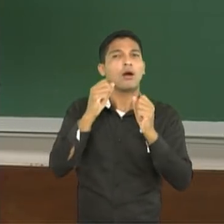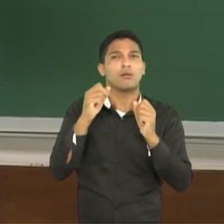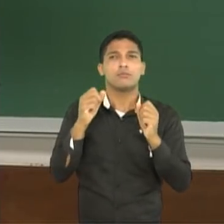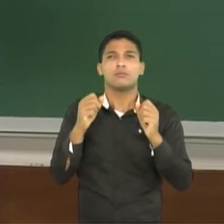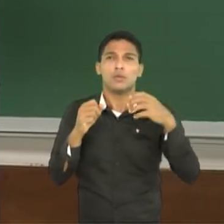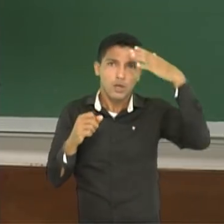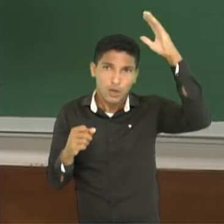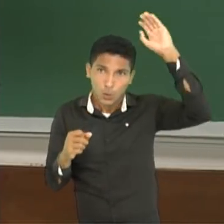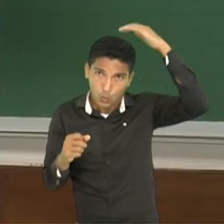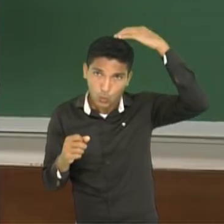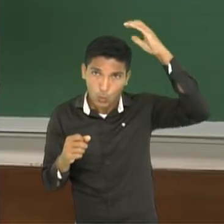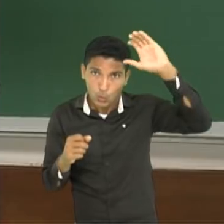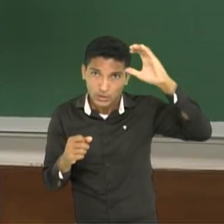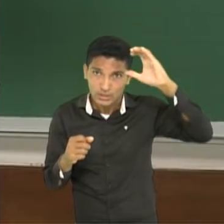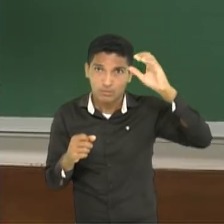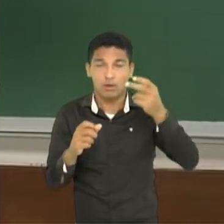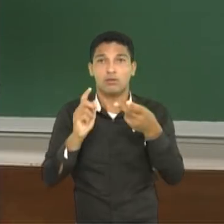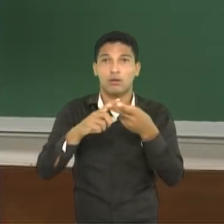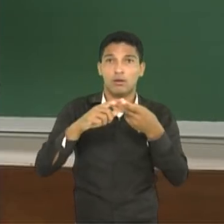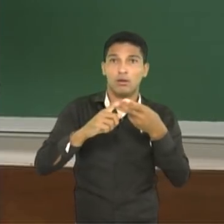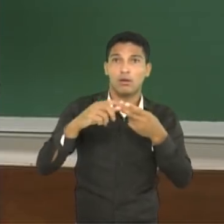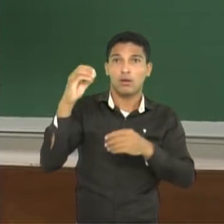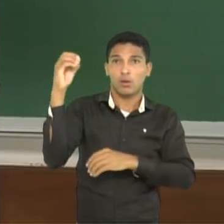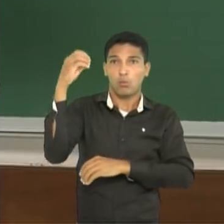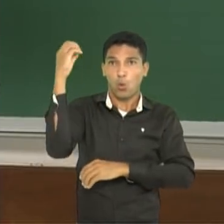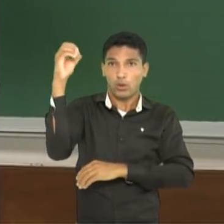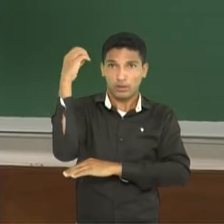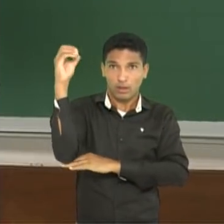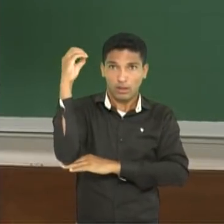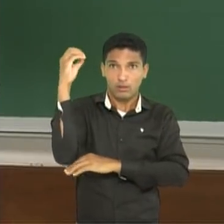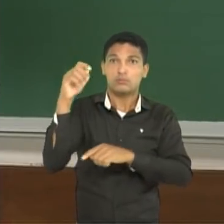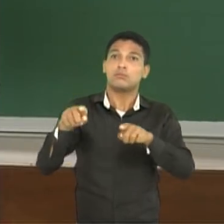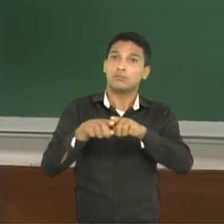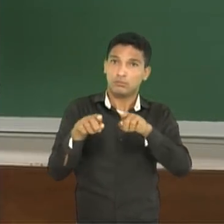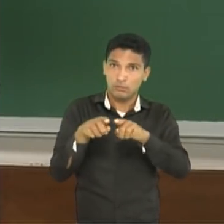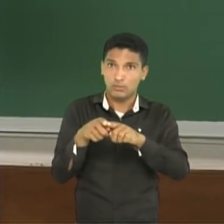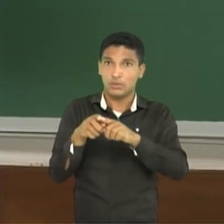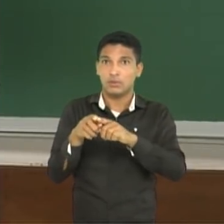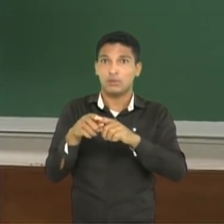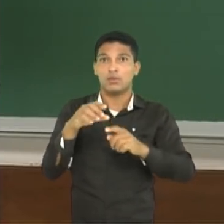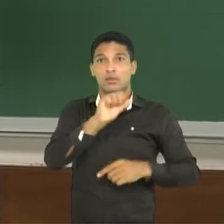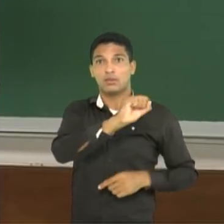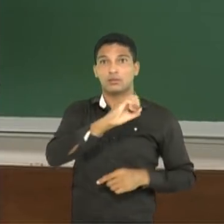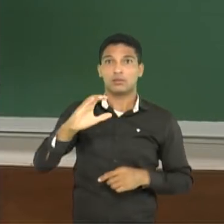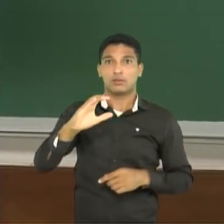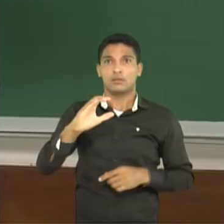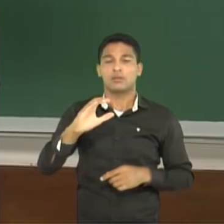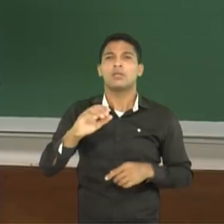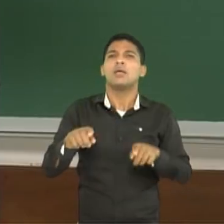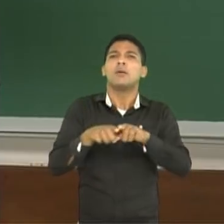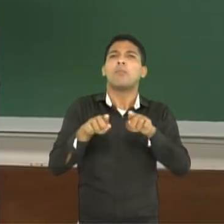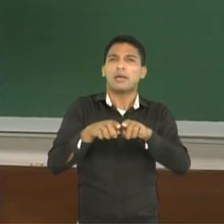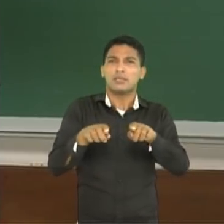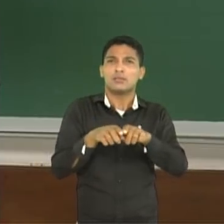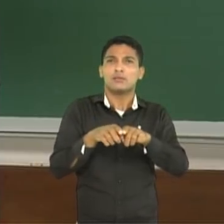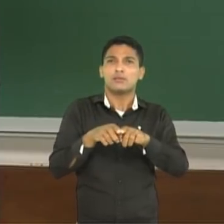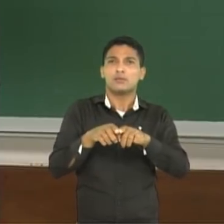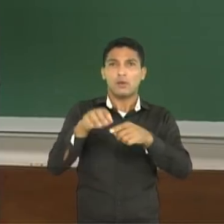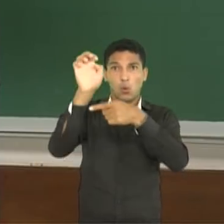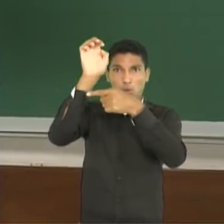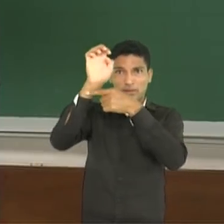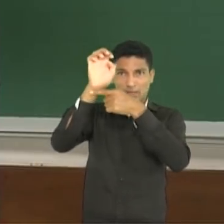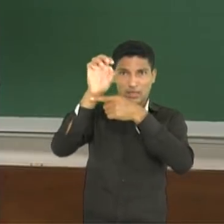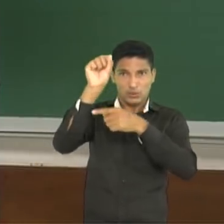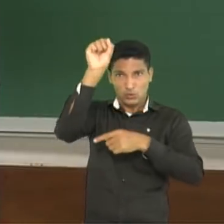Porto Alegre e algumas regiões ali de Santa Catarina. Isso não quer dizer que no interior dos estados a gente também não tenha